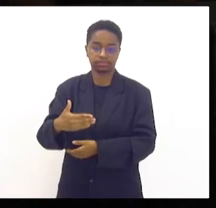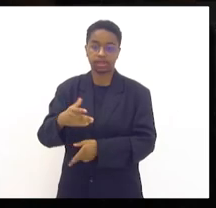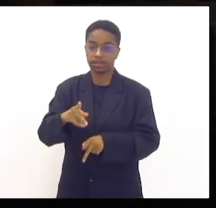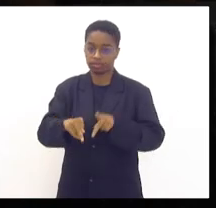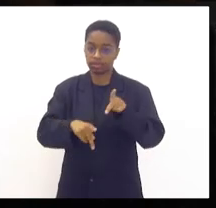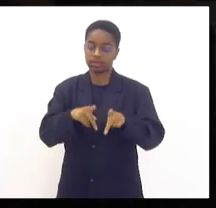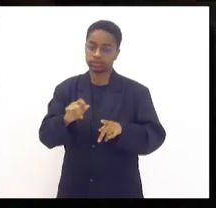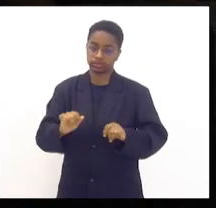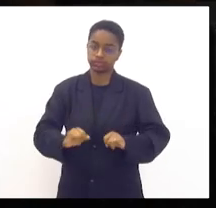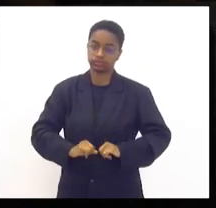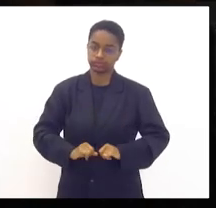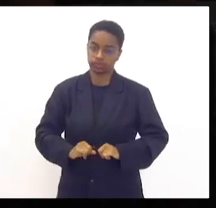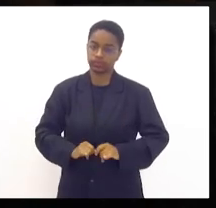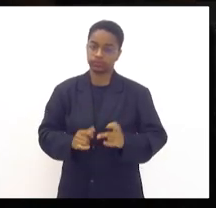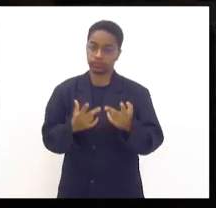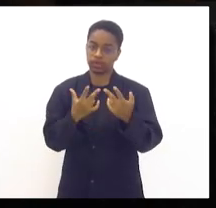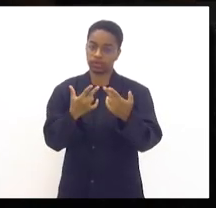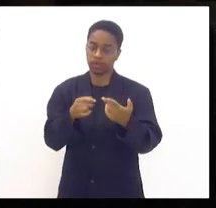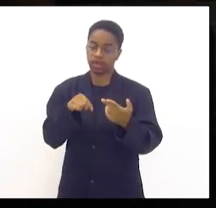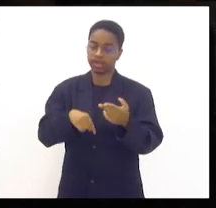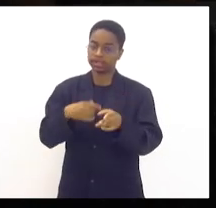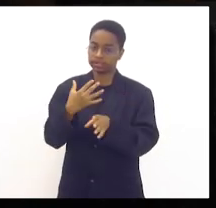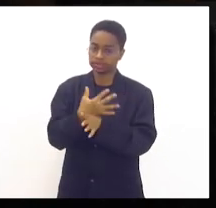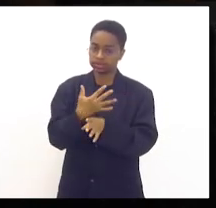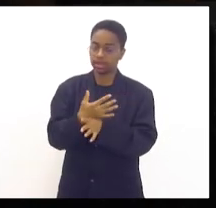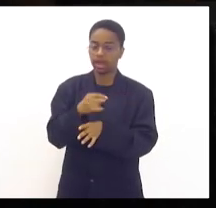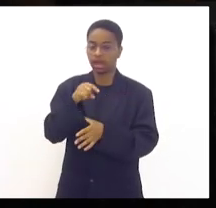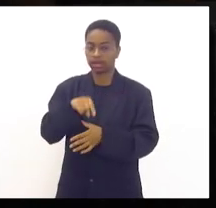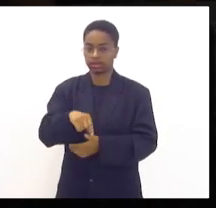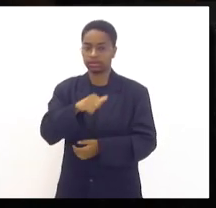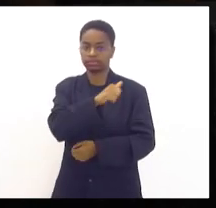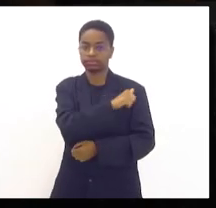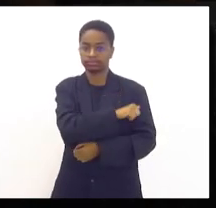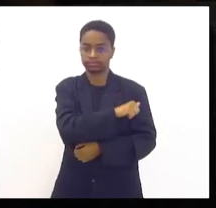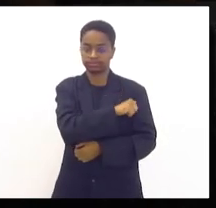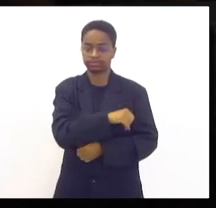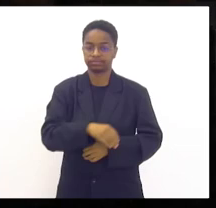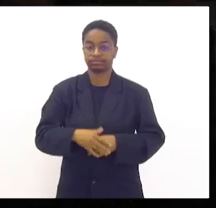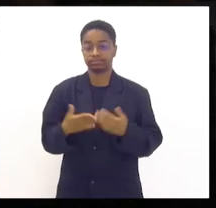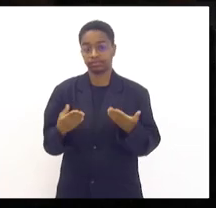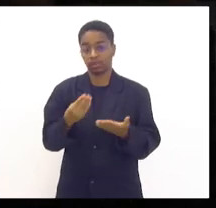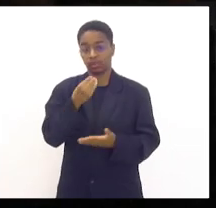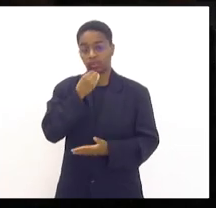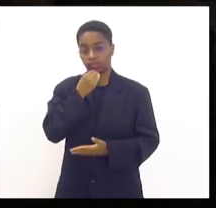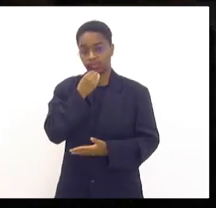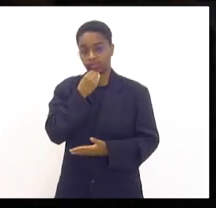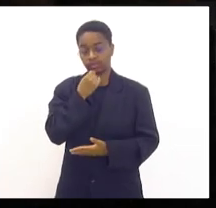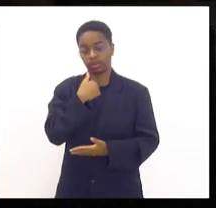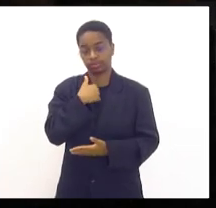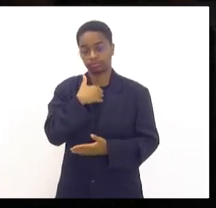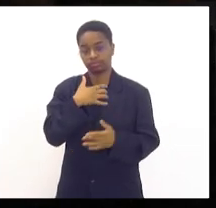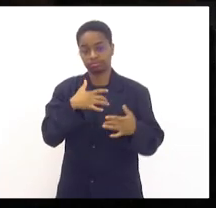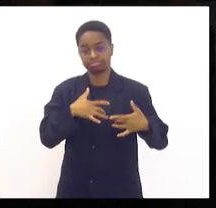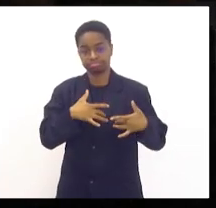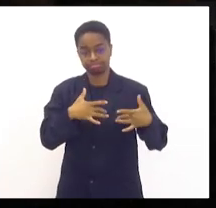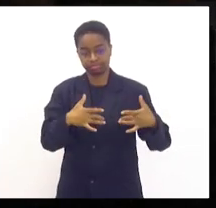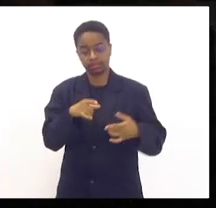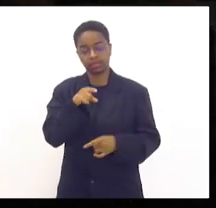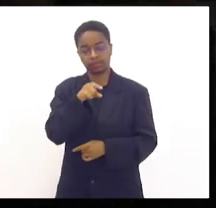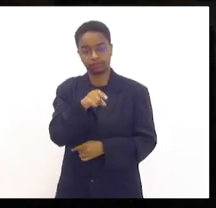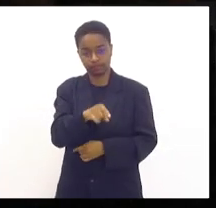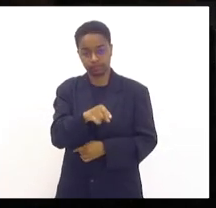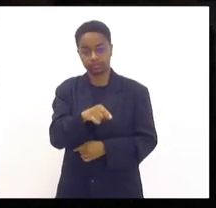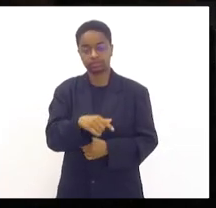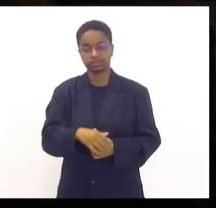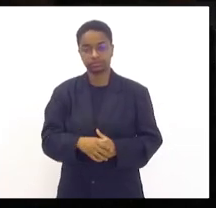da população da nossa cidade e do nosso Estado. Evidentemente que eu me solidarizo com Vossa